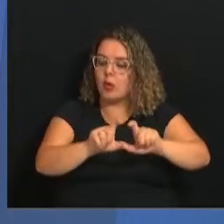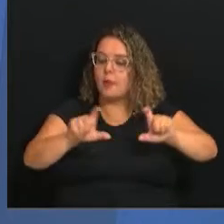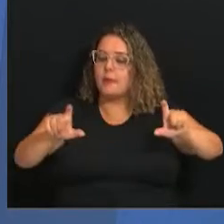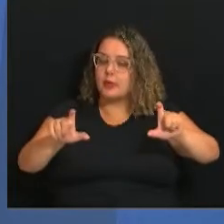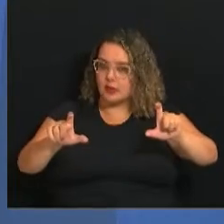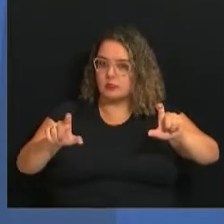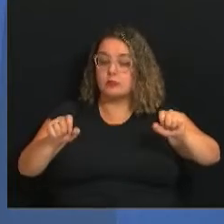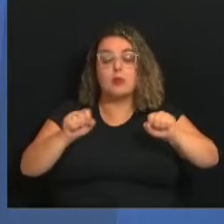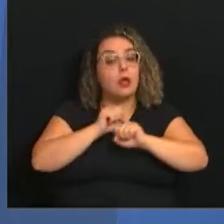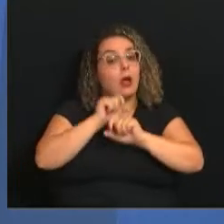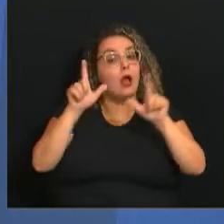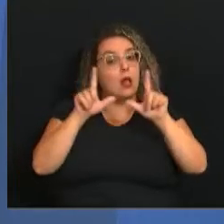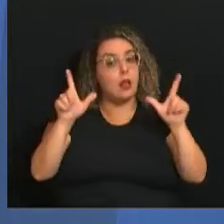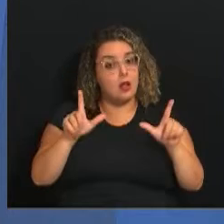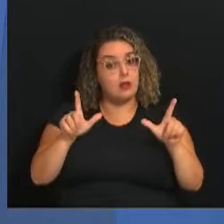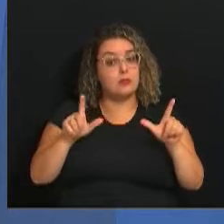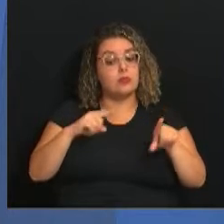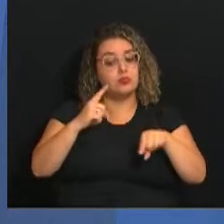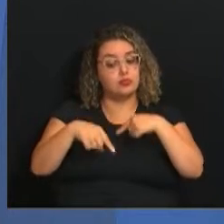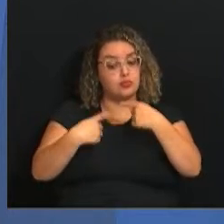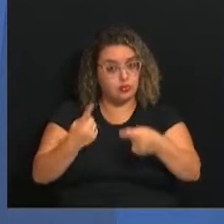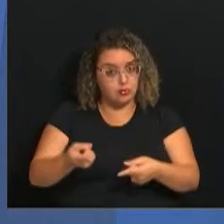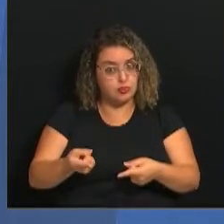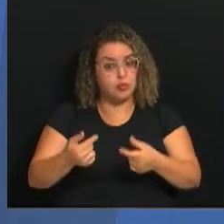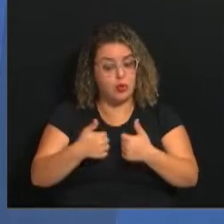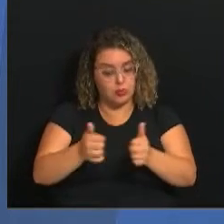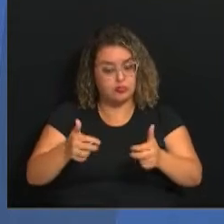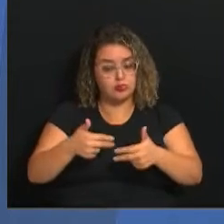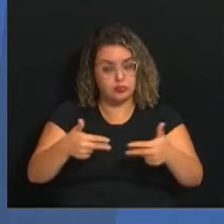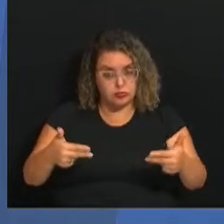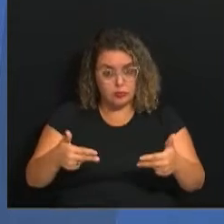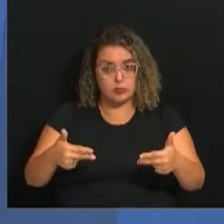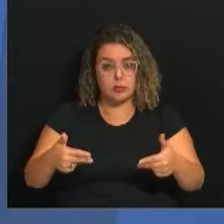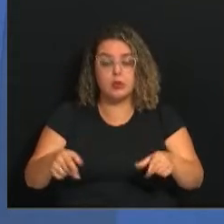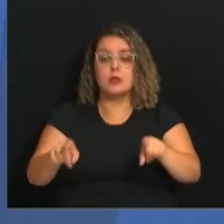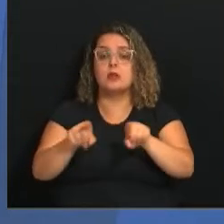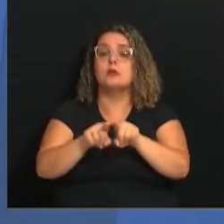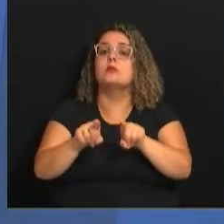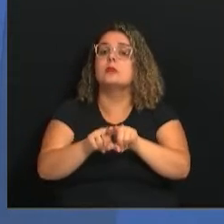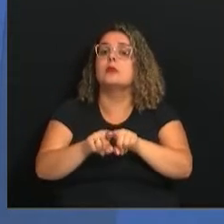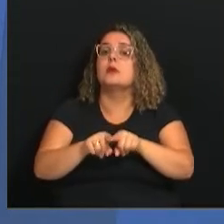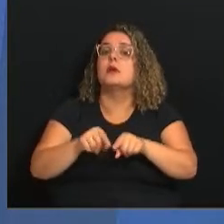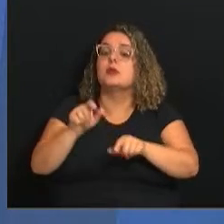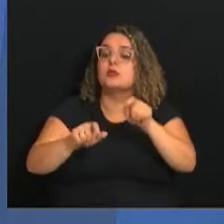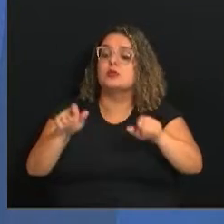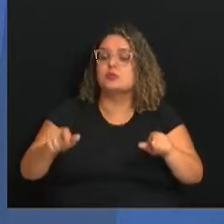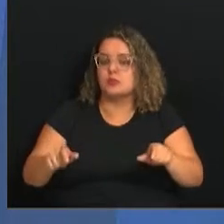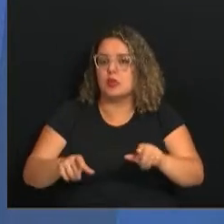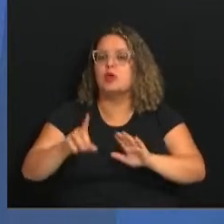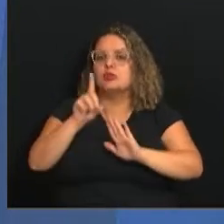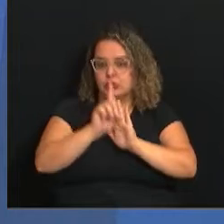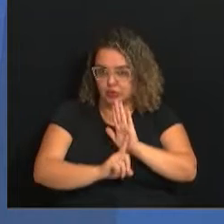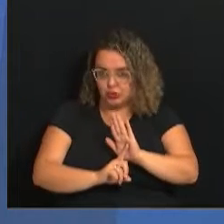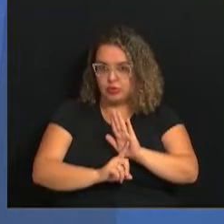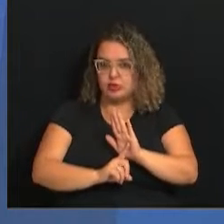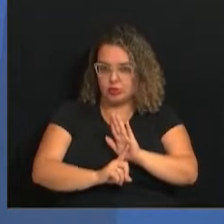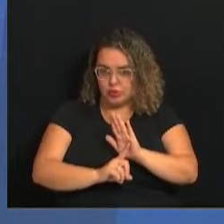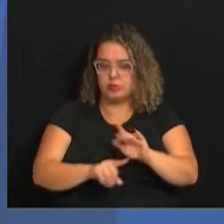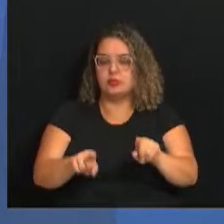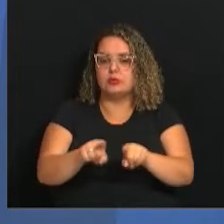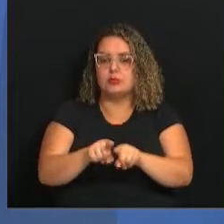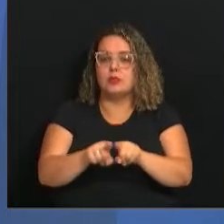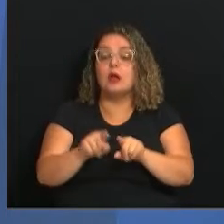Meio-dia e 23, nós estamos ao vivo nesta terça-feira. A Mirna Abreu já está aqui nos nossos estúdios, hora das notícias do